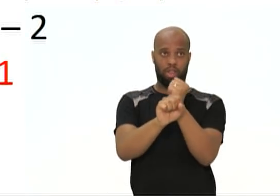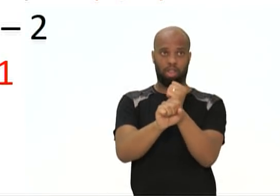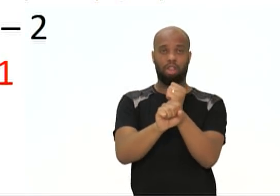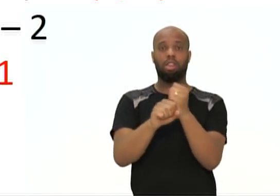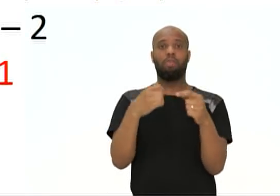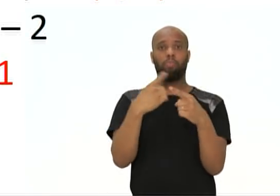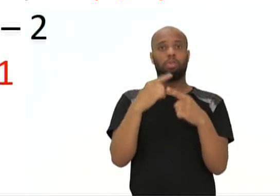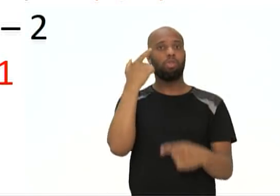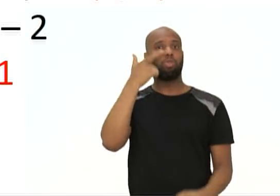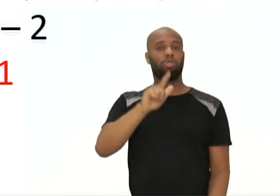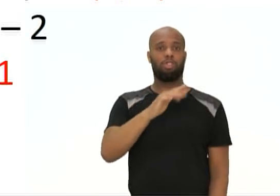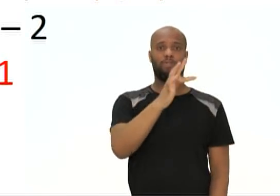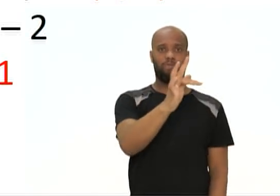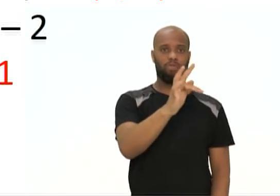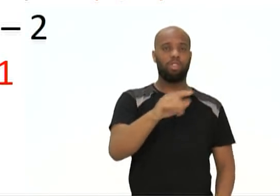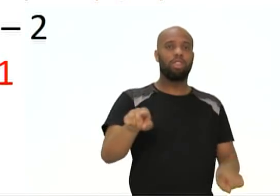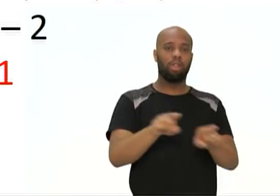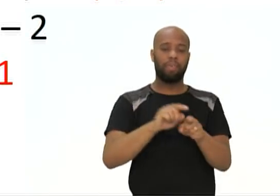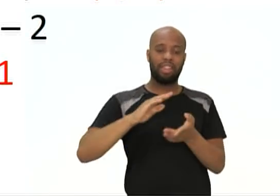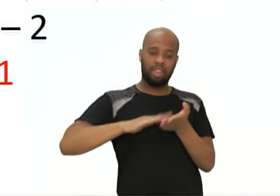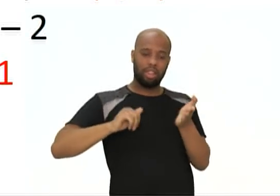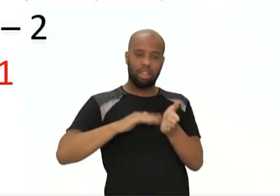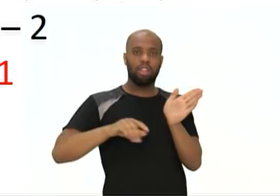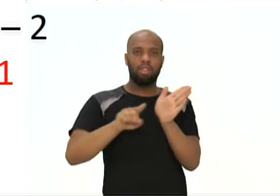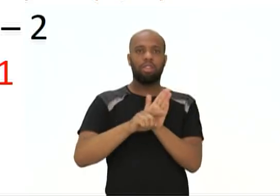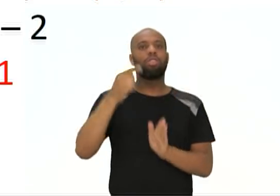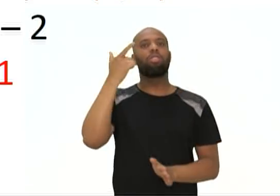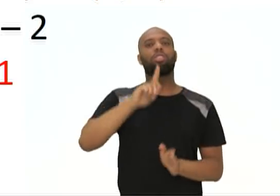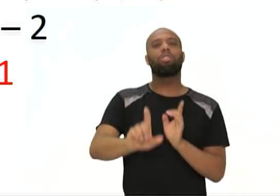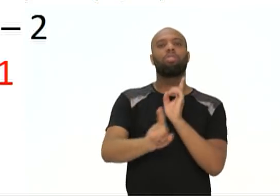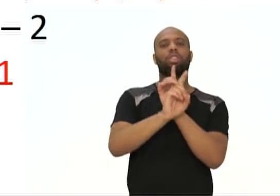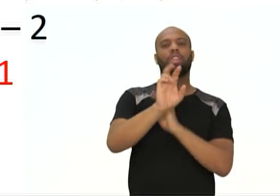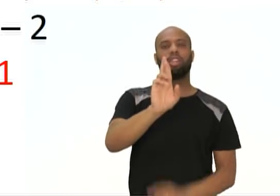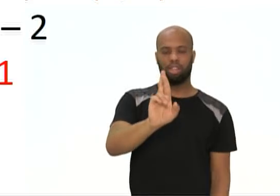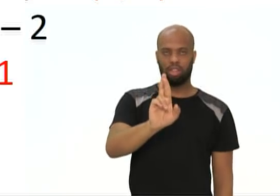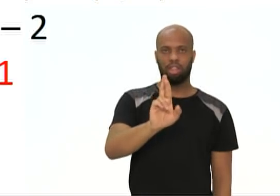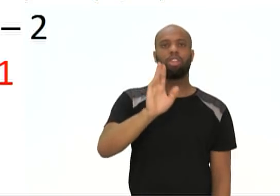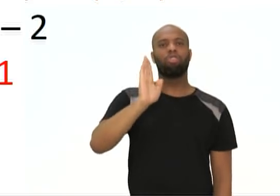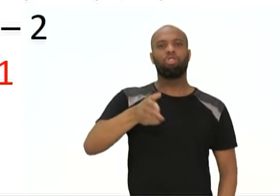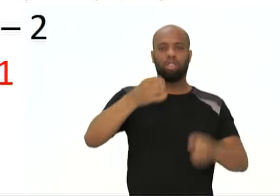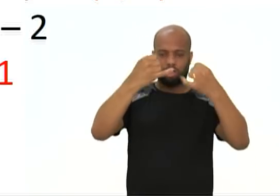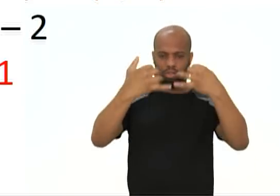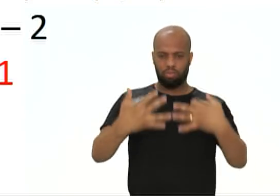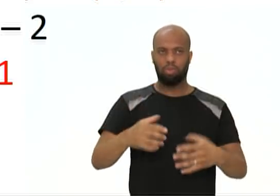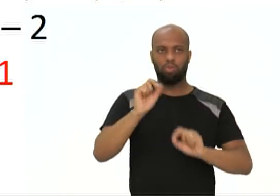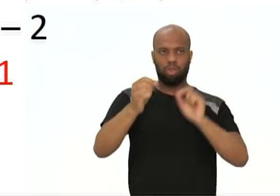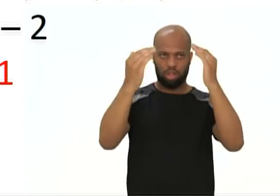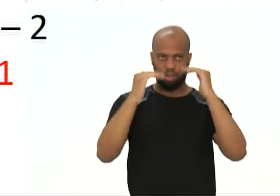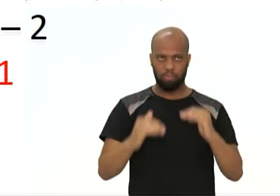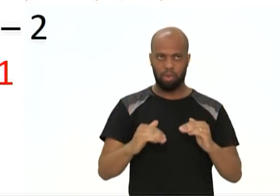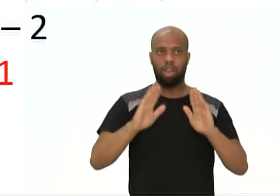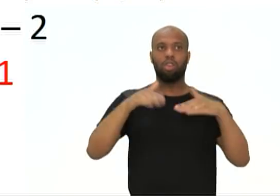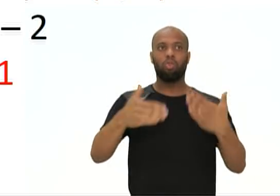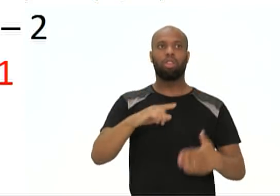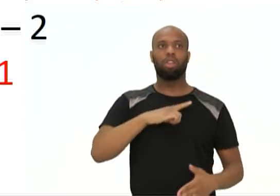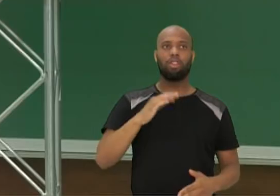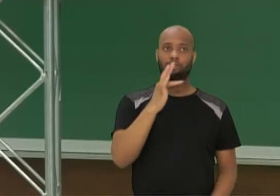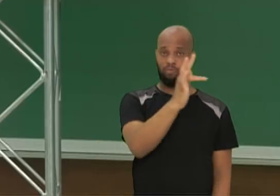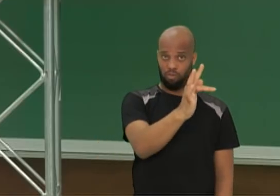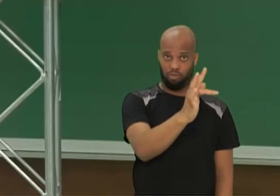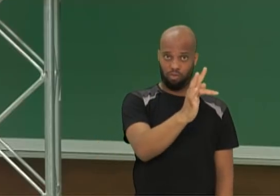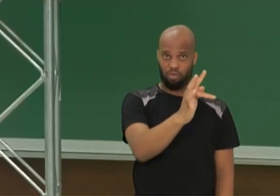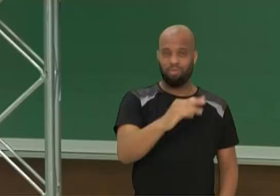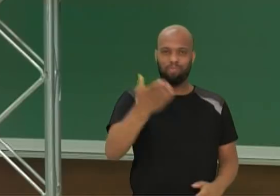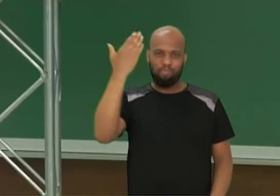para obter o foco e subtrair para obter a reta. Eu já explico para vocês o que está escrito aqui embaixo. Então, o foco, lá